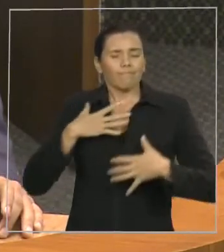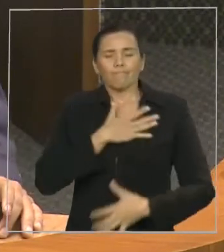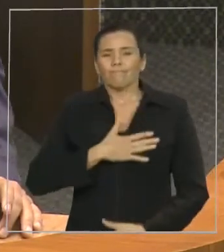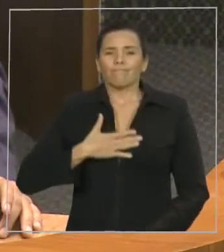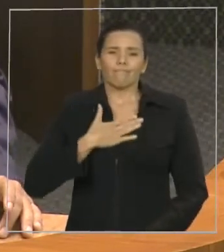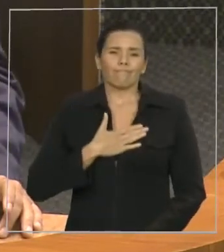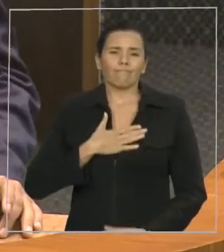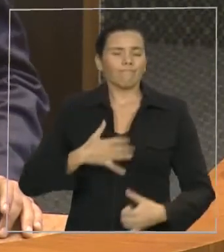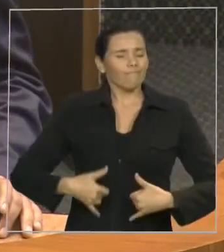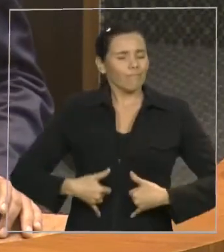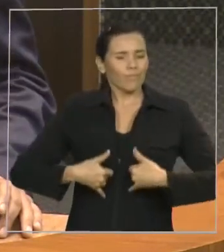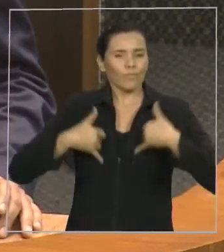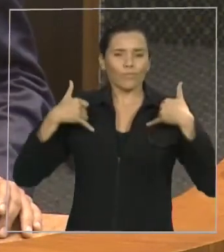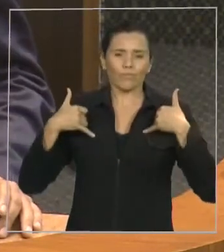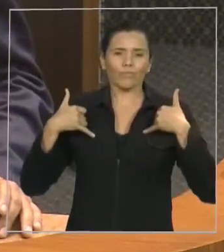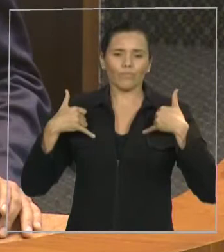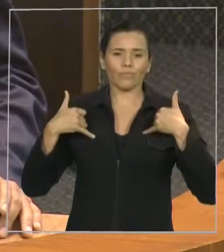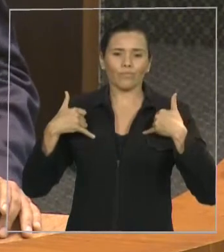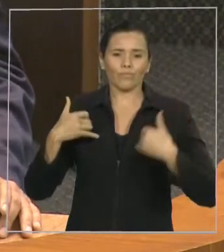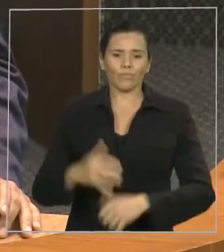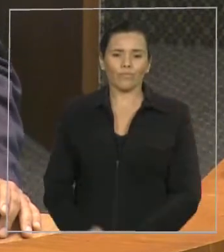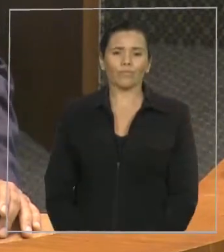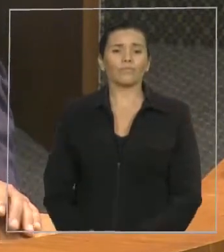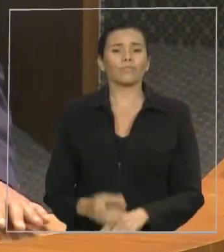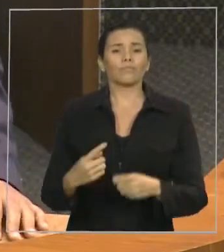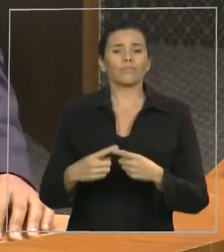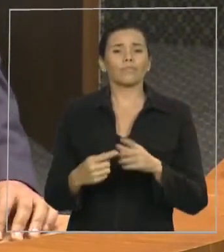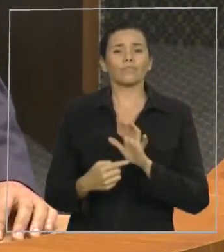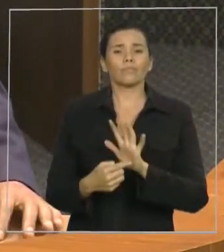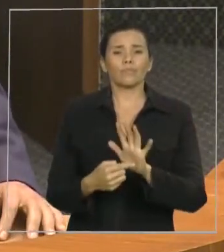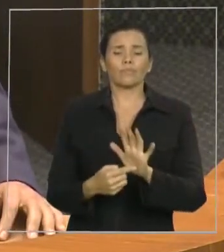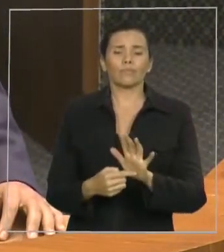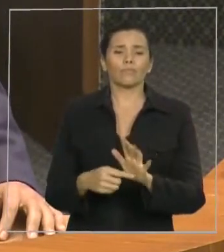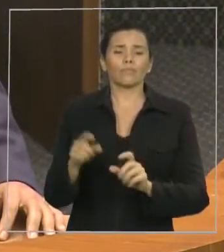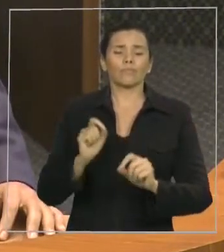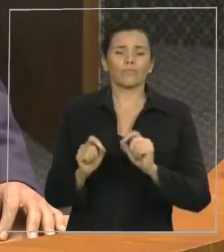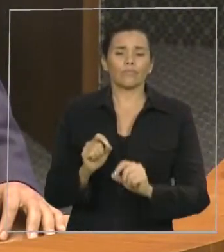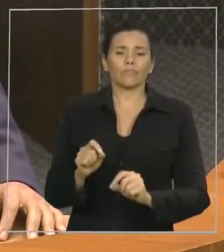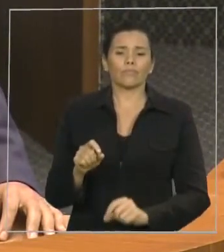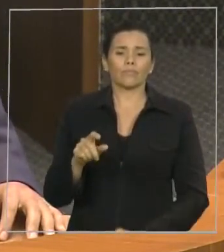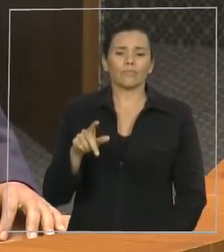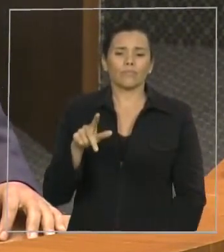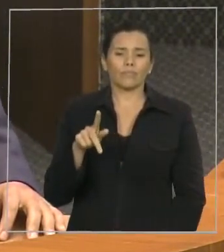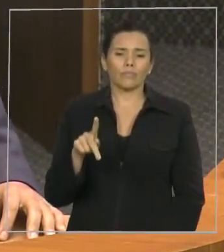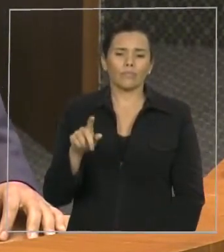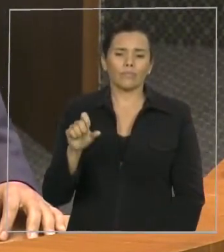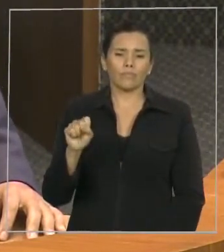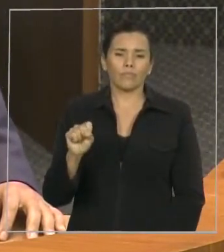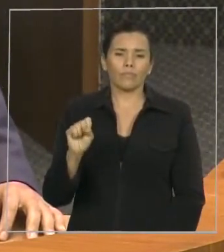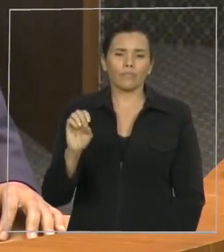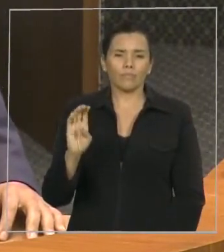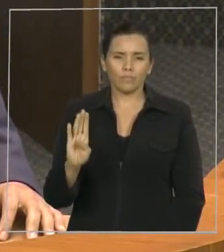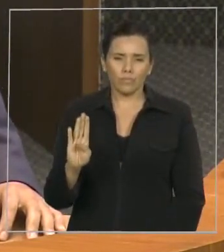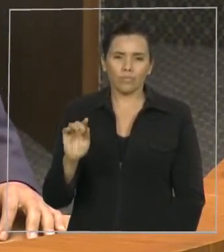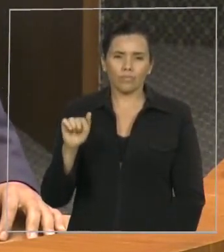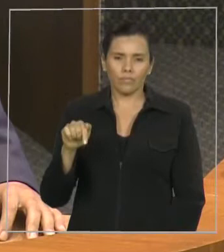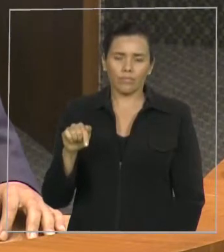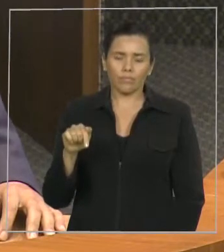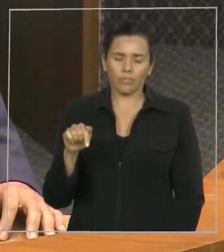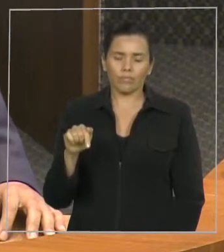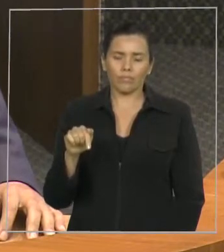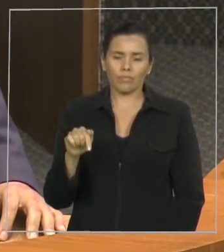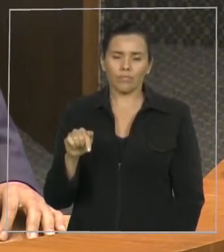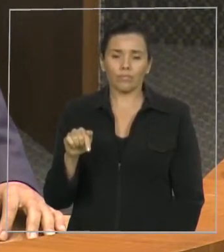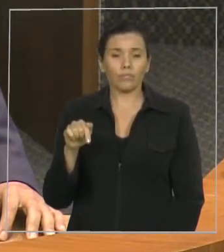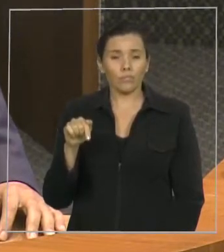e com esse desfecho da situação no Partido Socialista Brasileiro. Porque aqui no Maranhão, nós enfrentamos